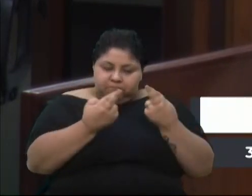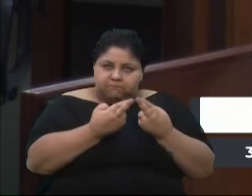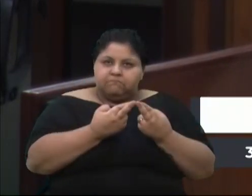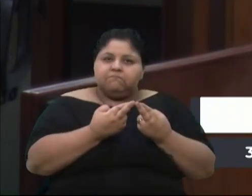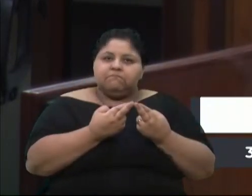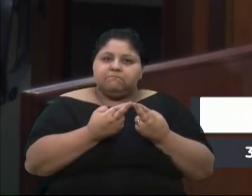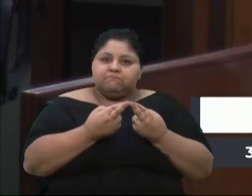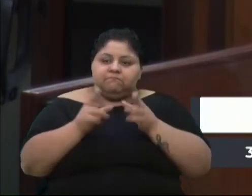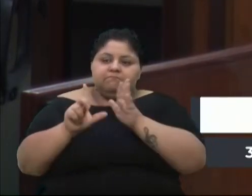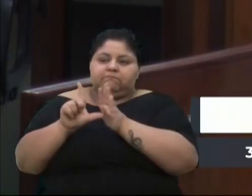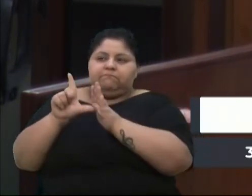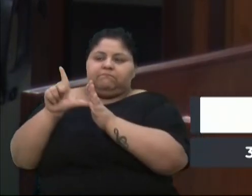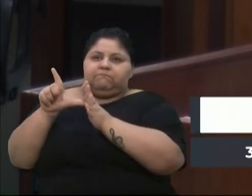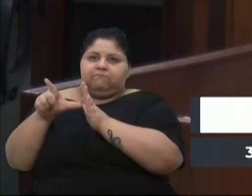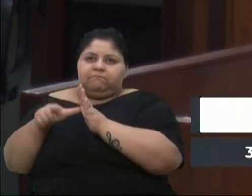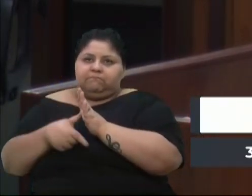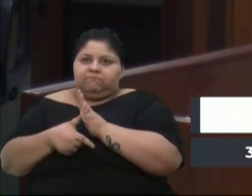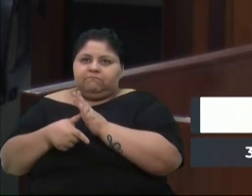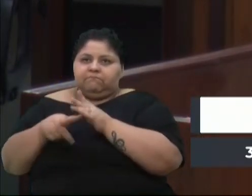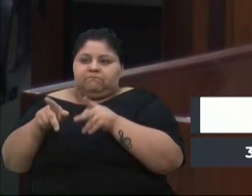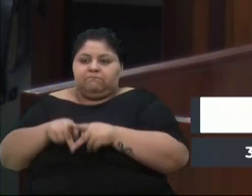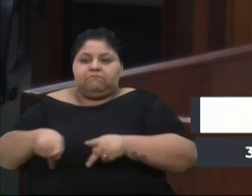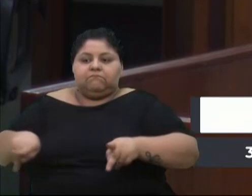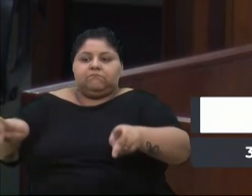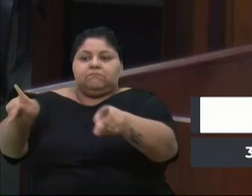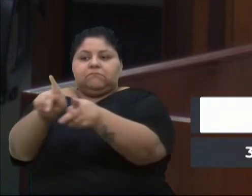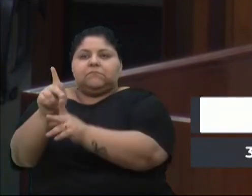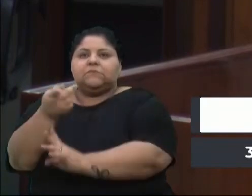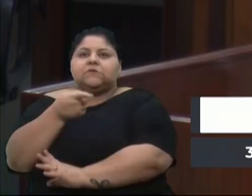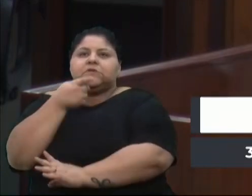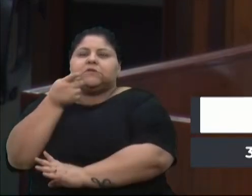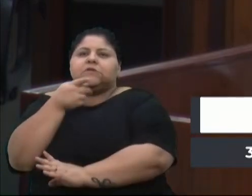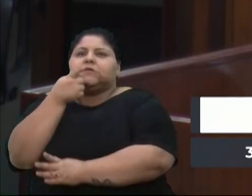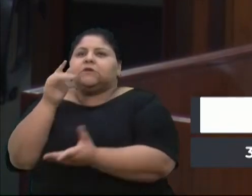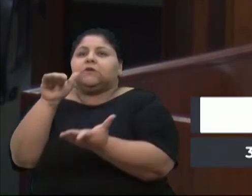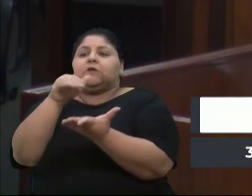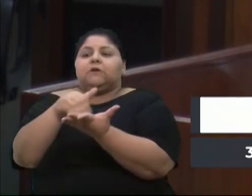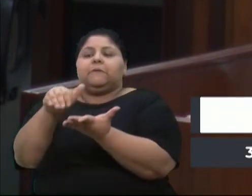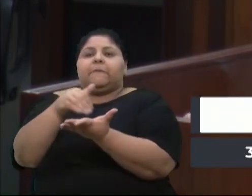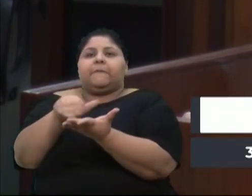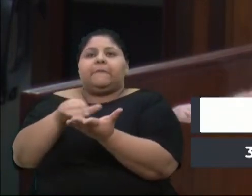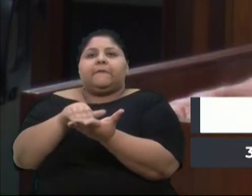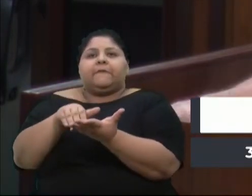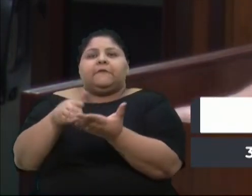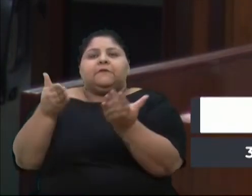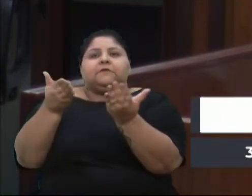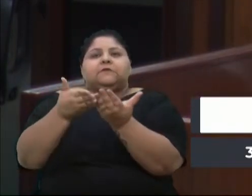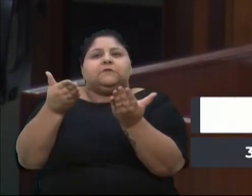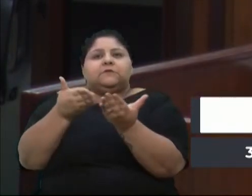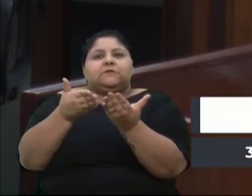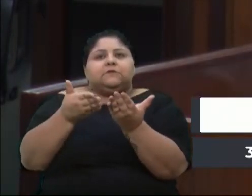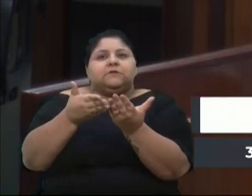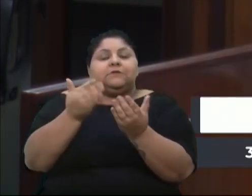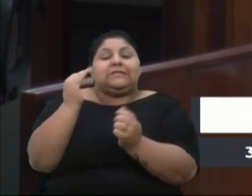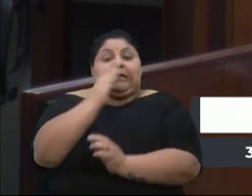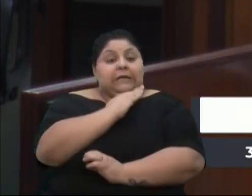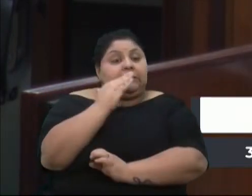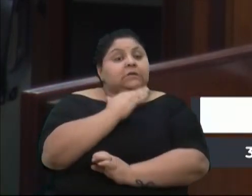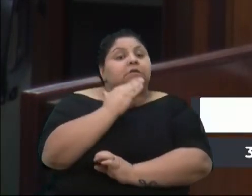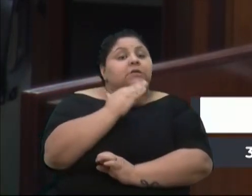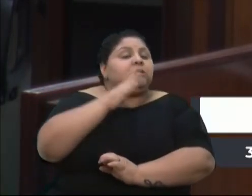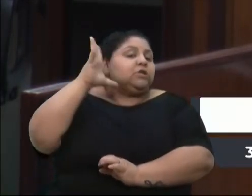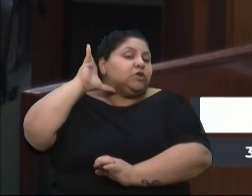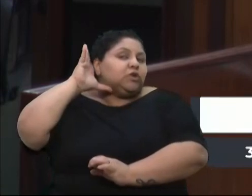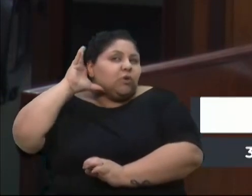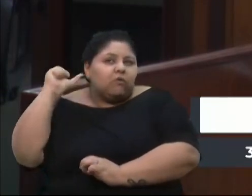E depois o povo fala e o secretário já vão imediatamente, já vão ouvindo